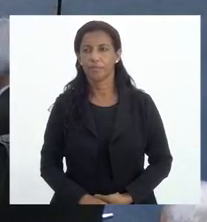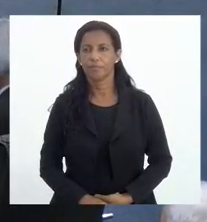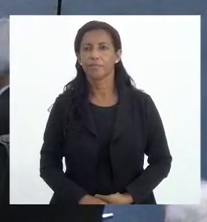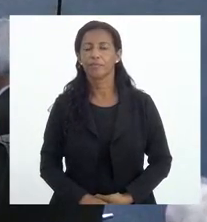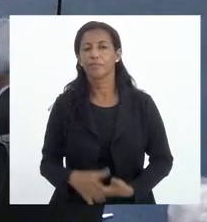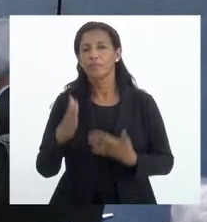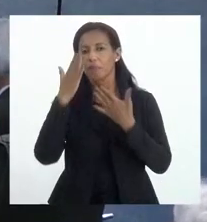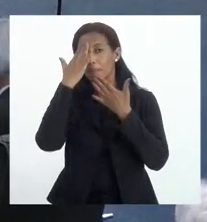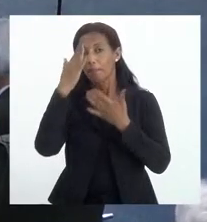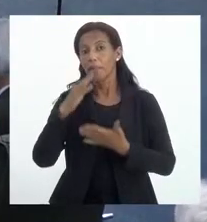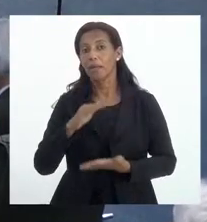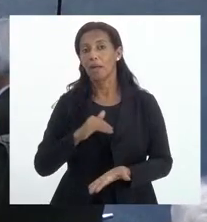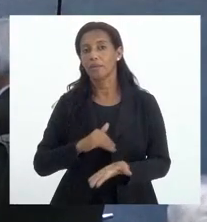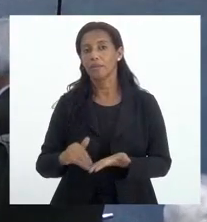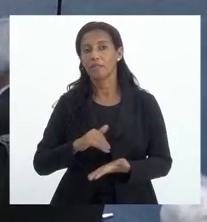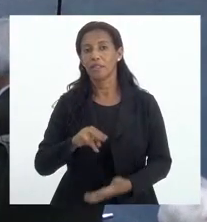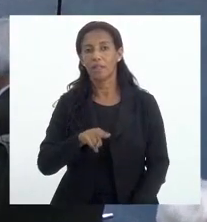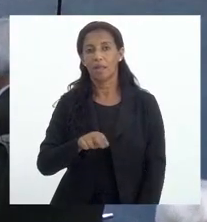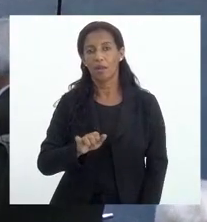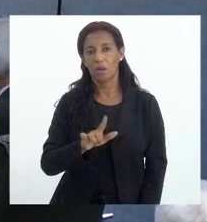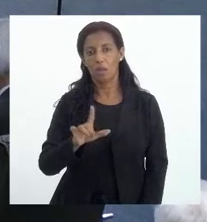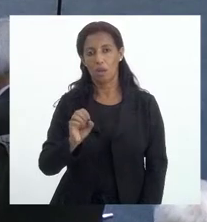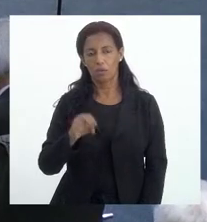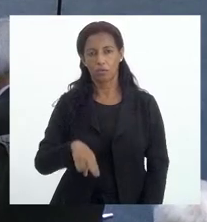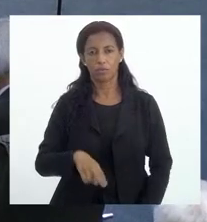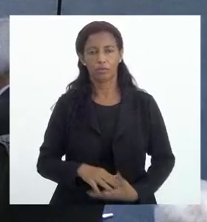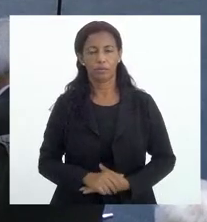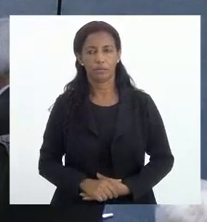Obrigado, secretário Nelson Rocha.